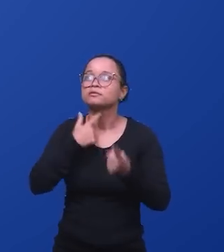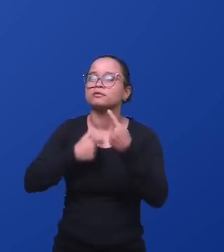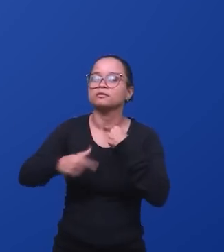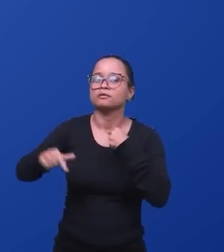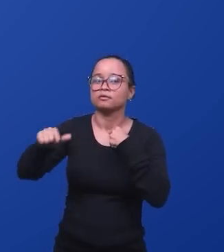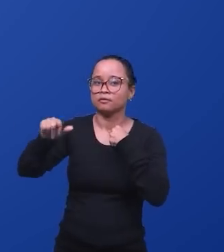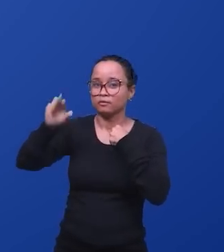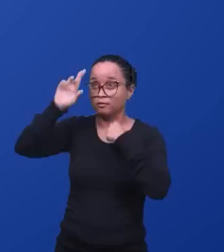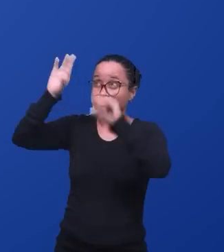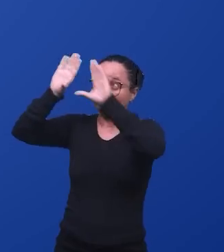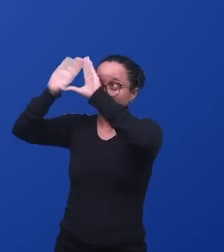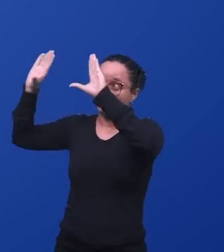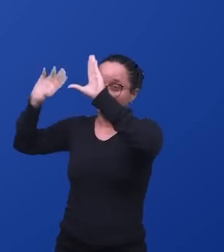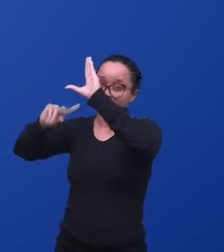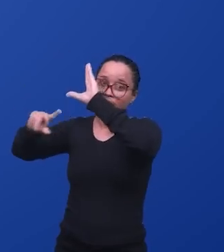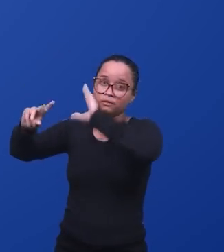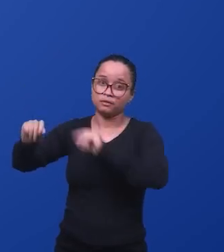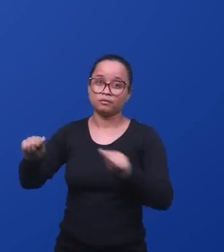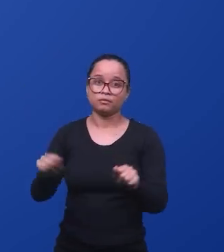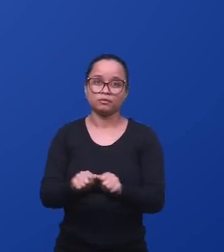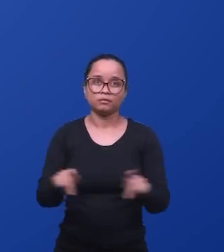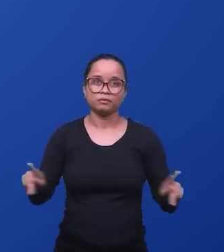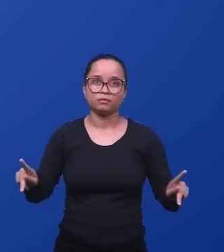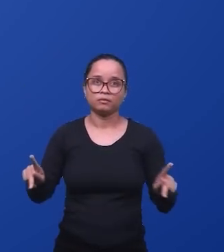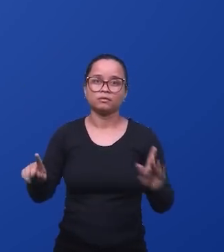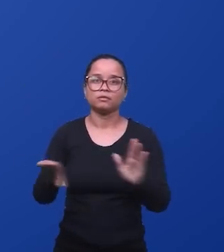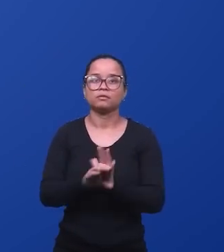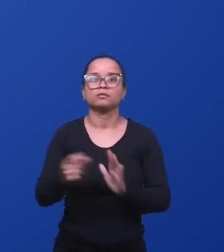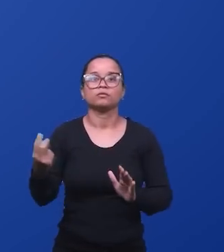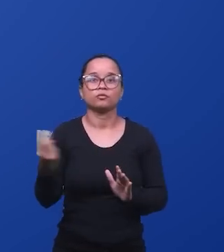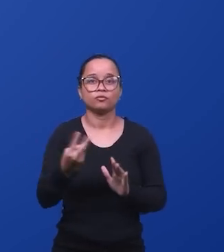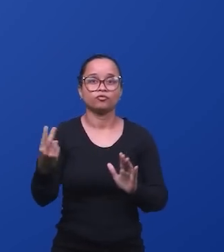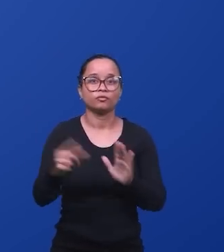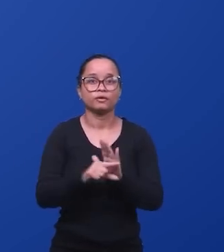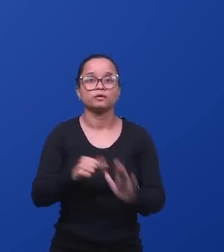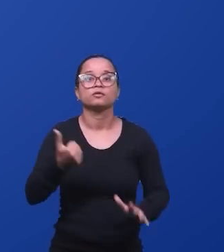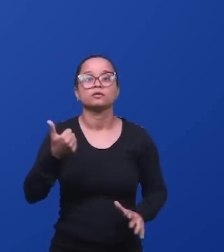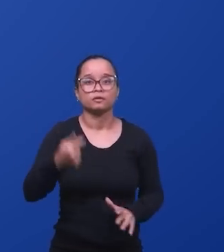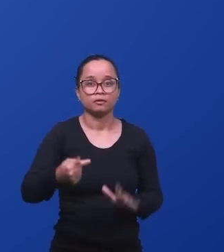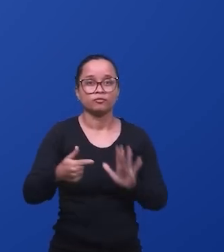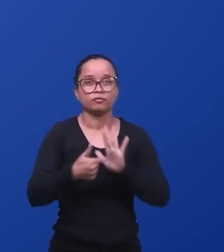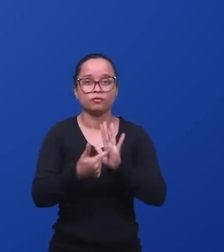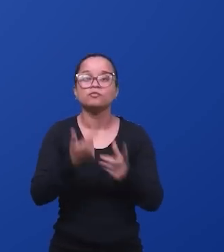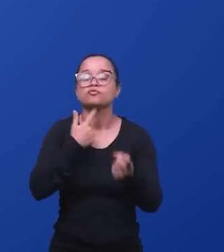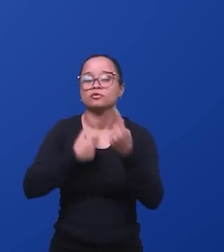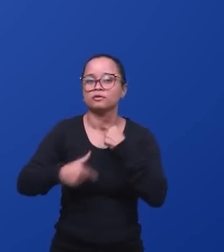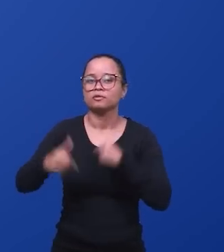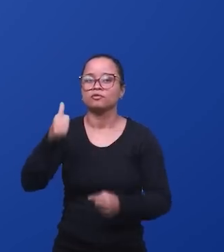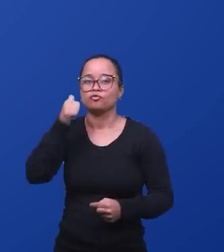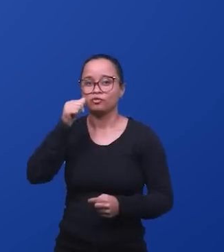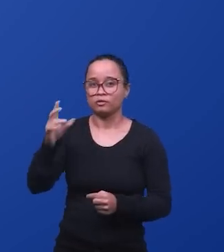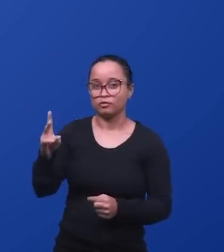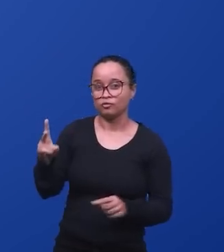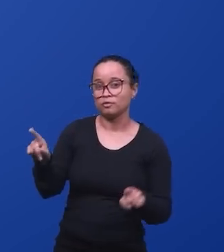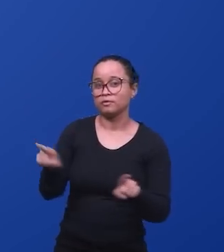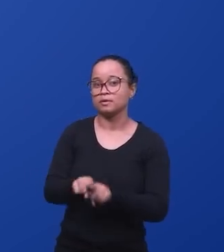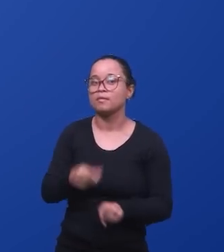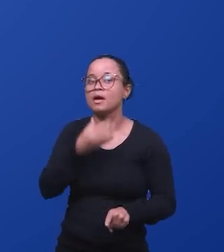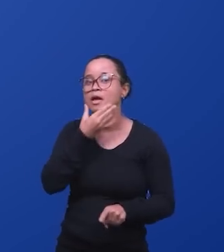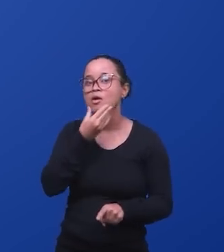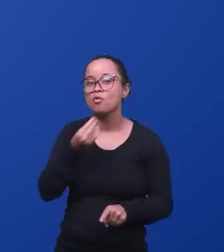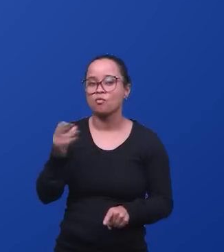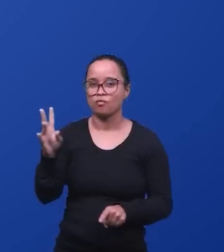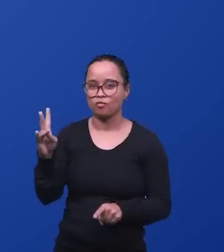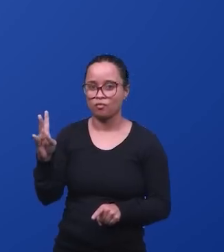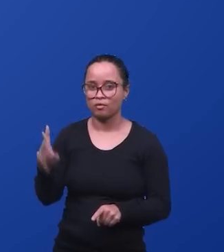era subir à eternidade, como está em Apocalipse 22, 17. O desejo da noiva e do noivo, que diz